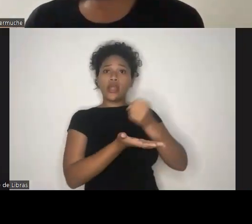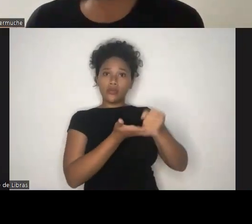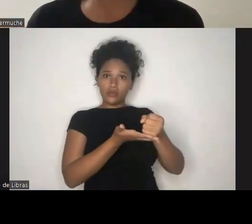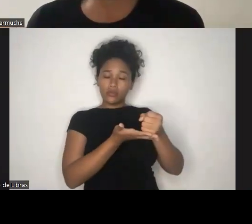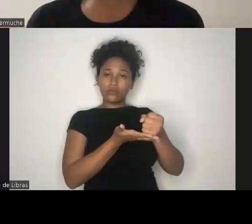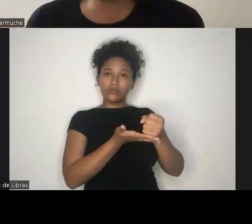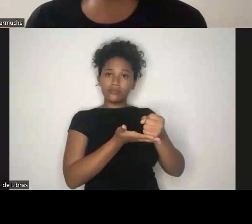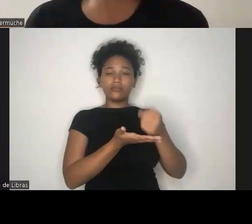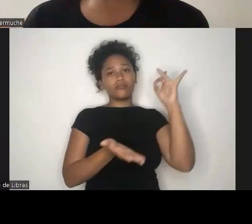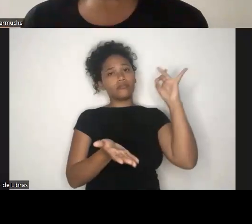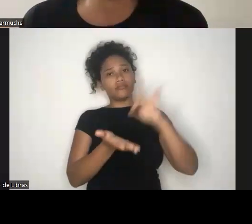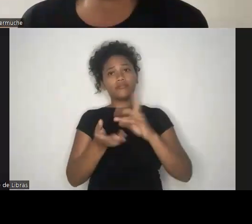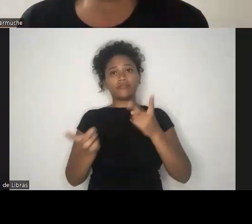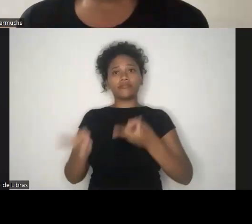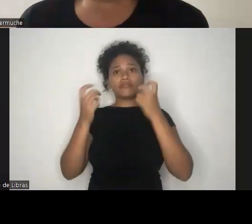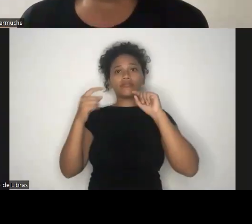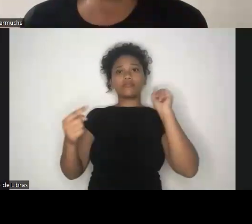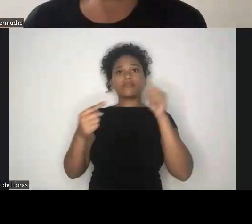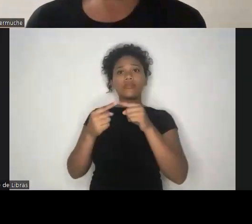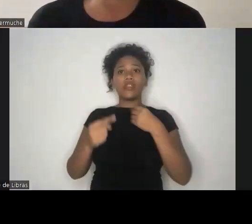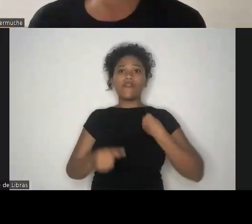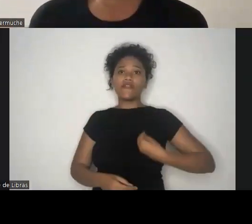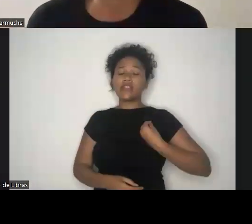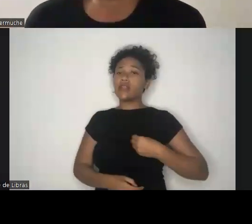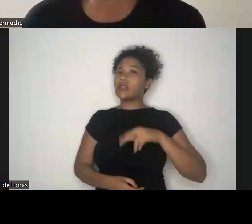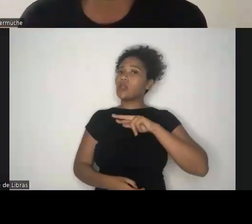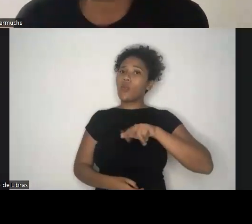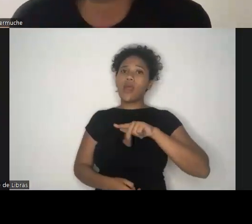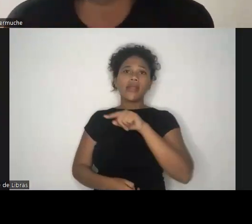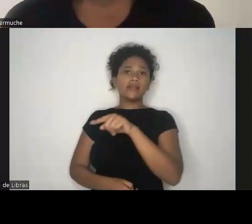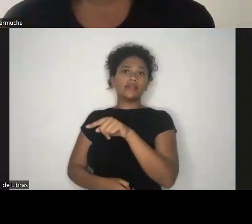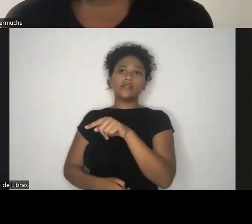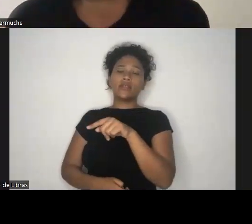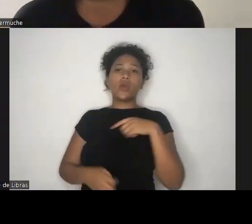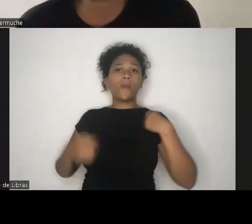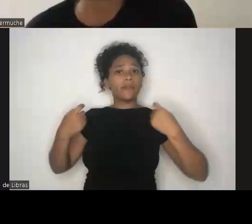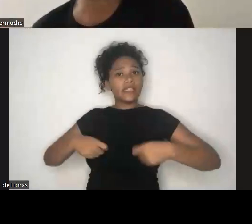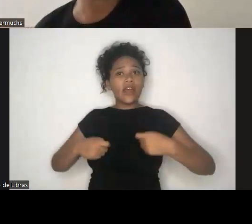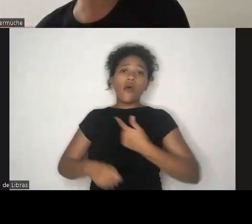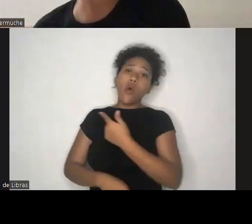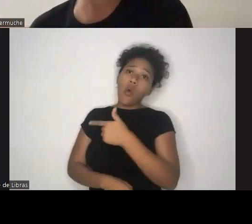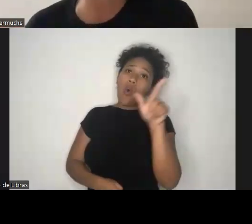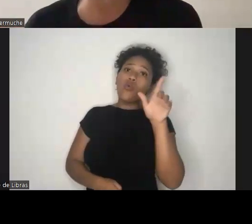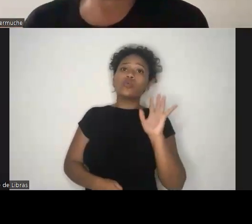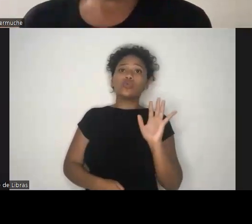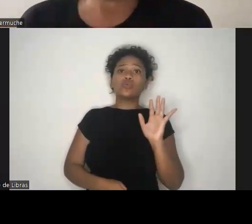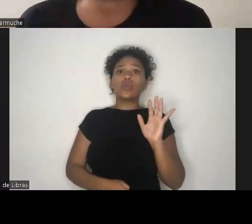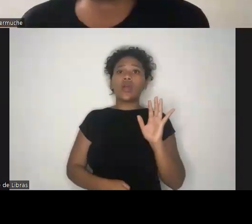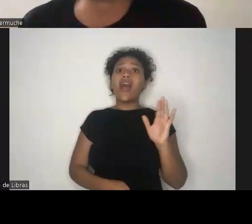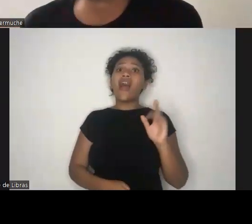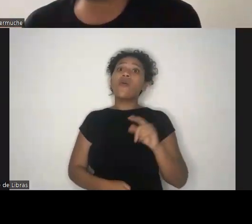eu realmente percebi que o meu objetivo de vida não era esse eu precisava fazer outras aí eu parti para uma segunda